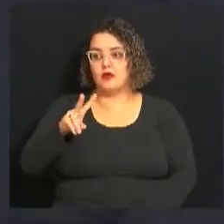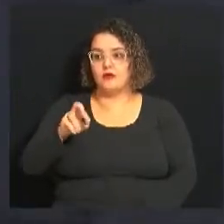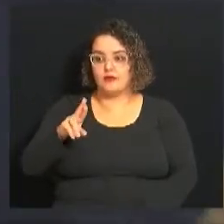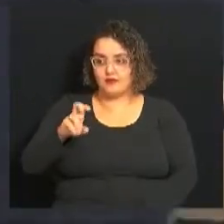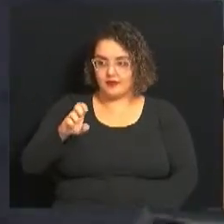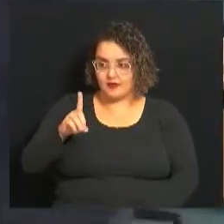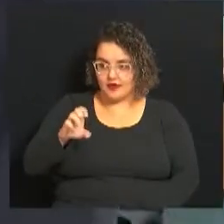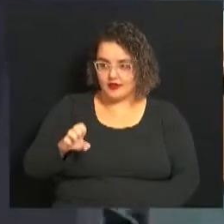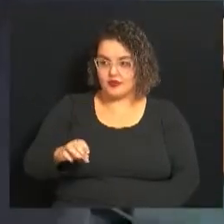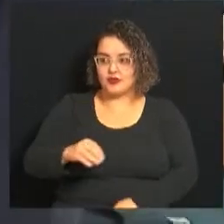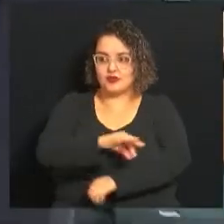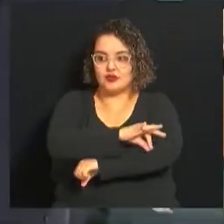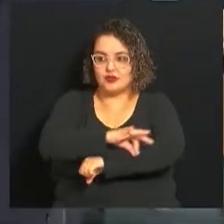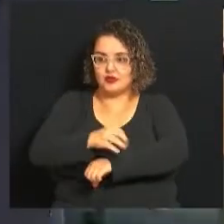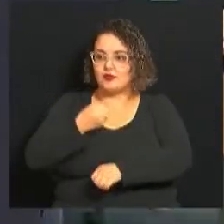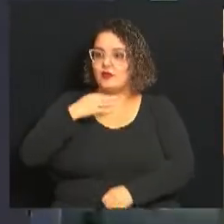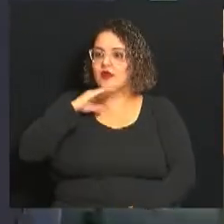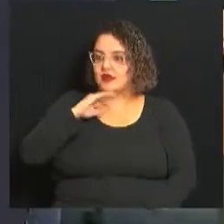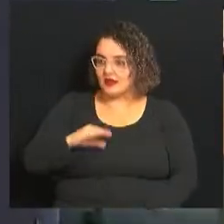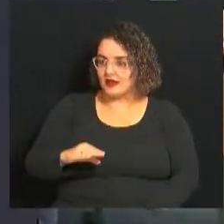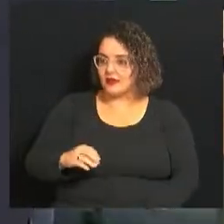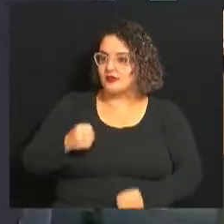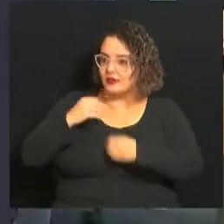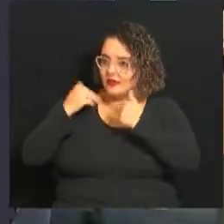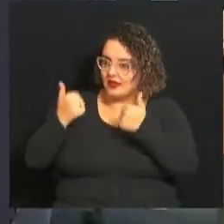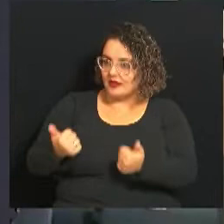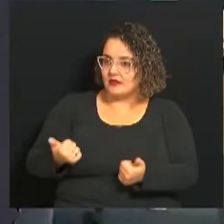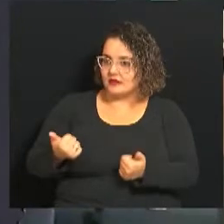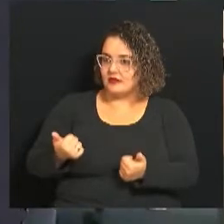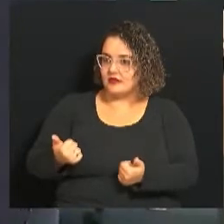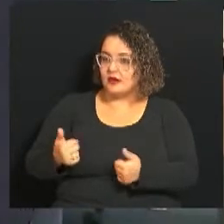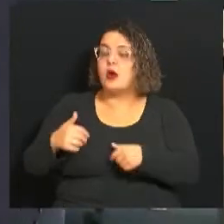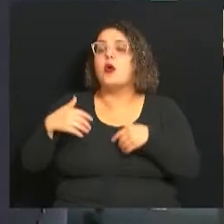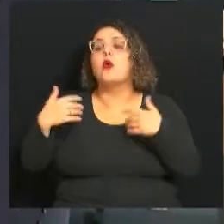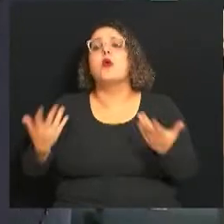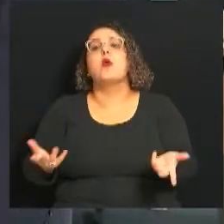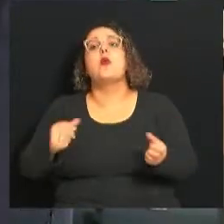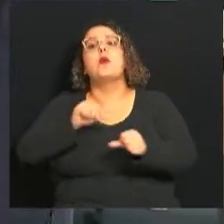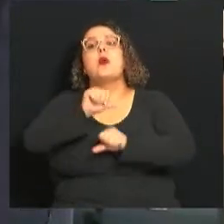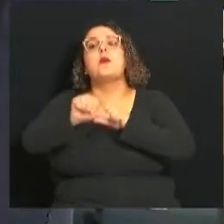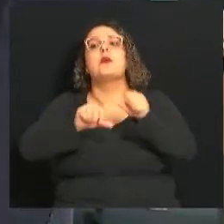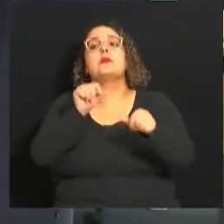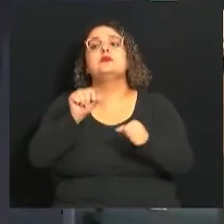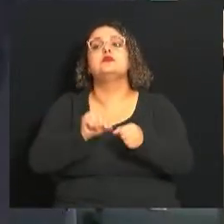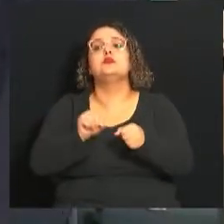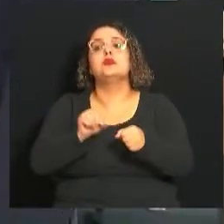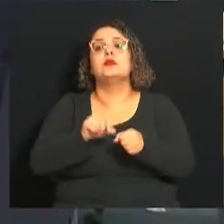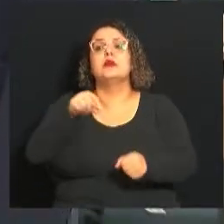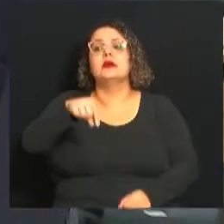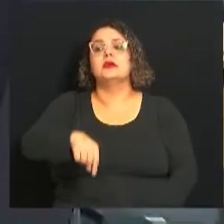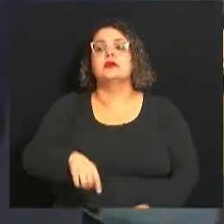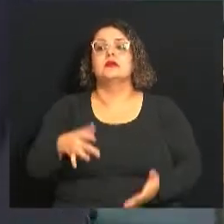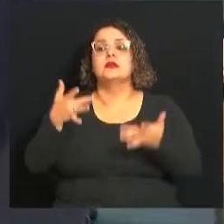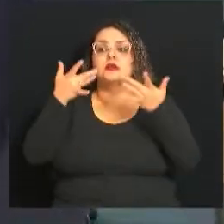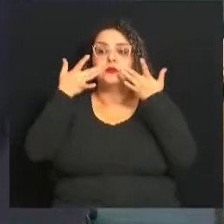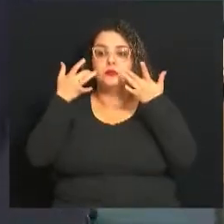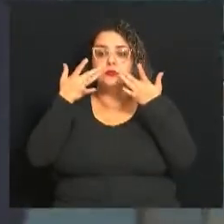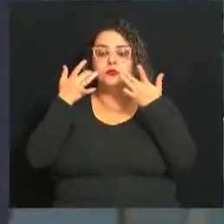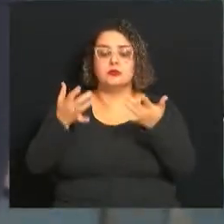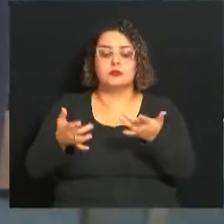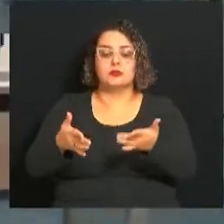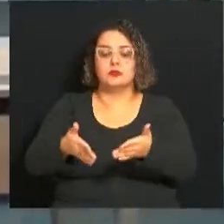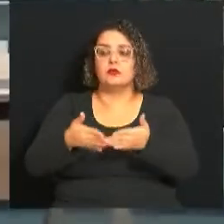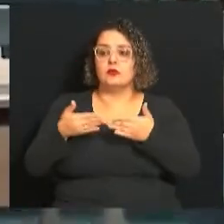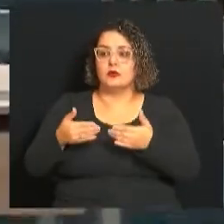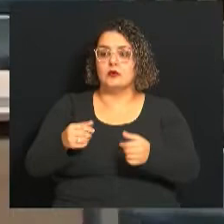Boa tarde. Boa tarde, boa tarde. Bom, quais as mudanças que foram feitas aqui no teatro, por favor? Na verdade, não foram feitas